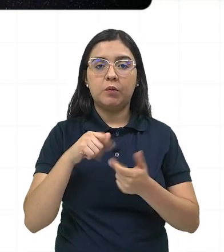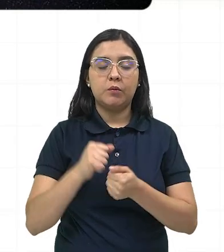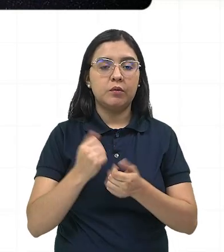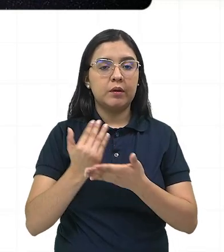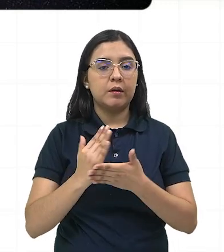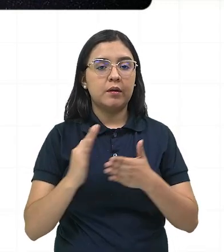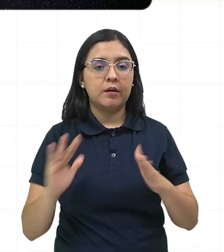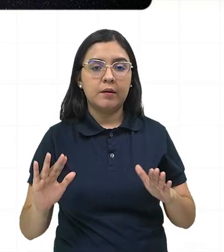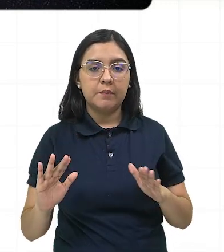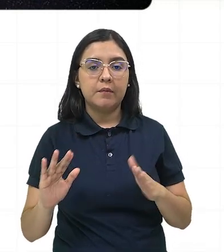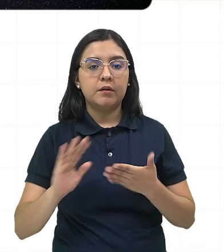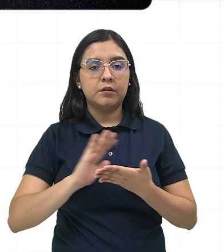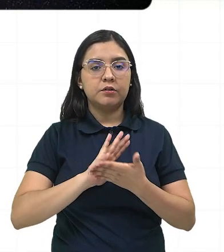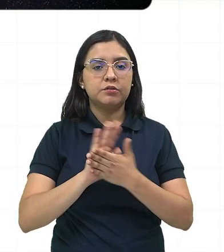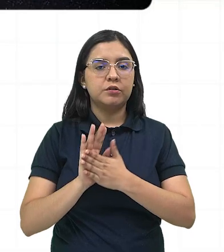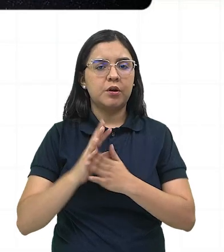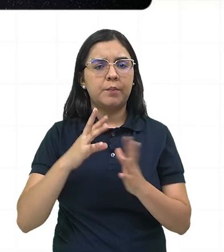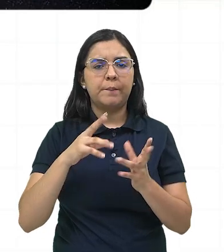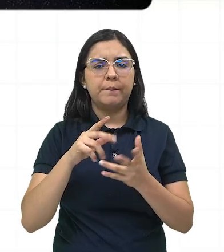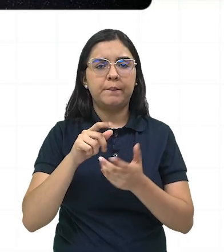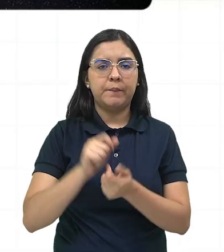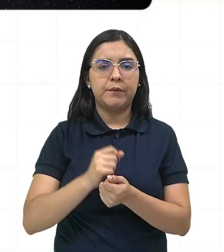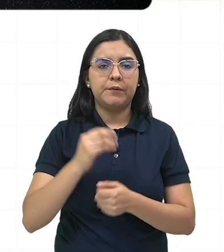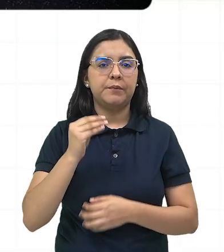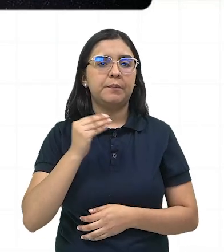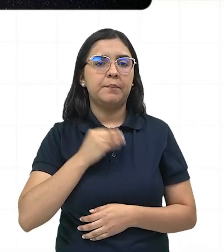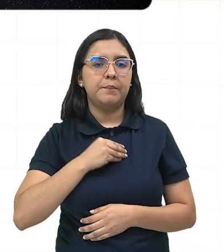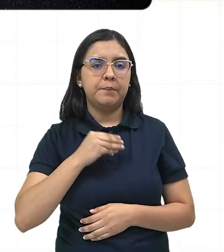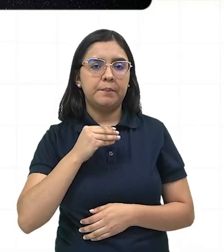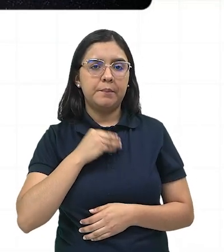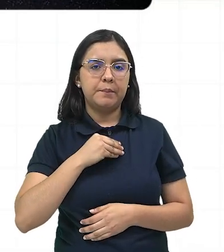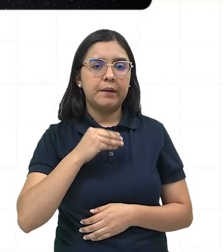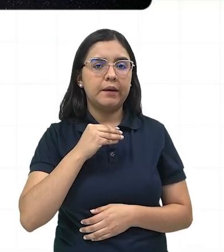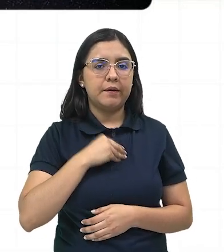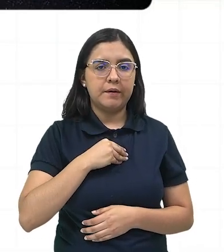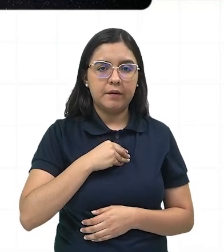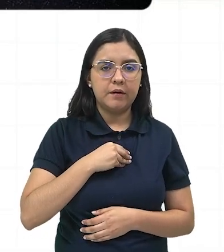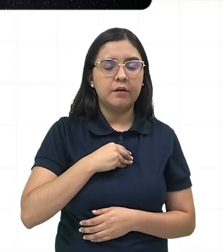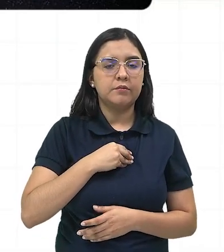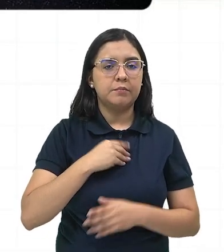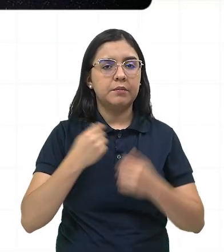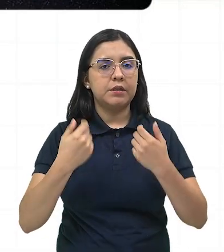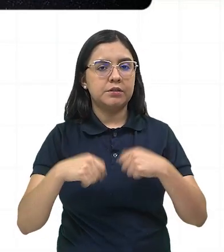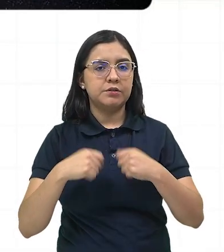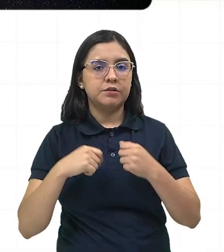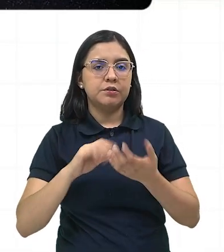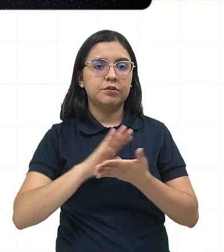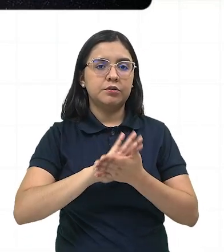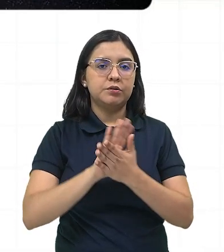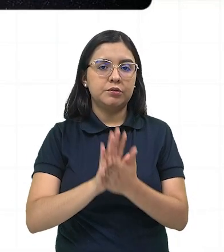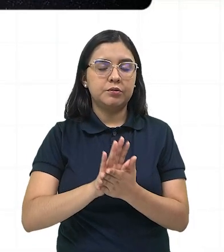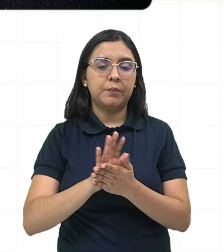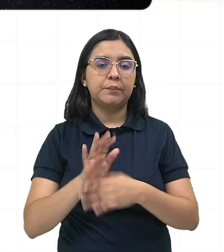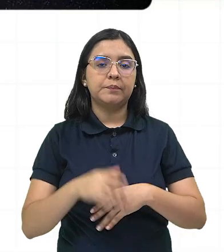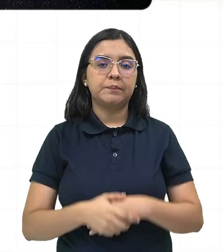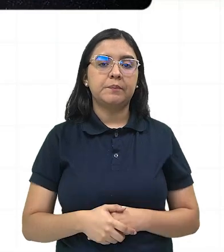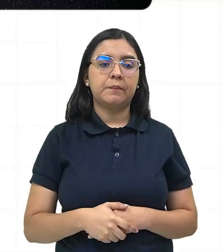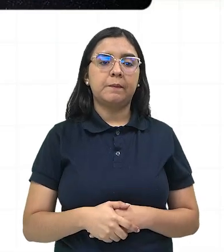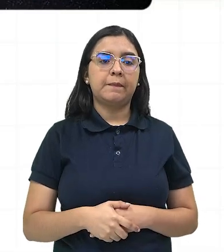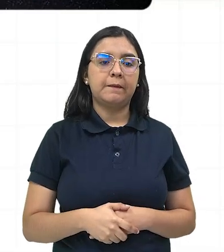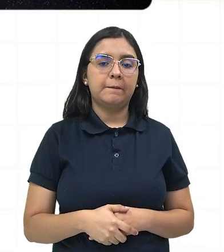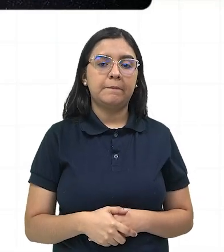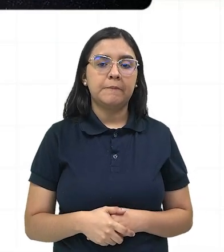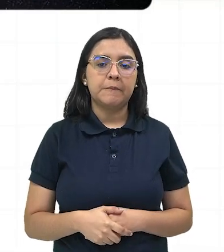não precisa não, é o mundo do pecado, e manda para as cucuias, de arrasta para cima, né? Então, mas o